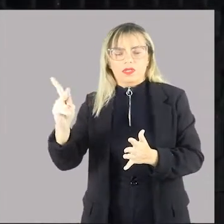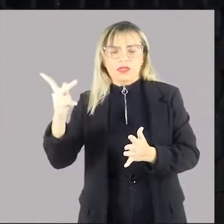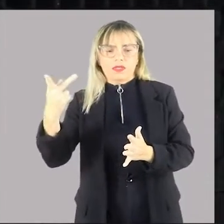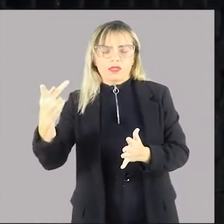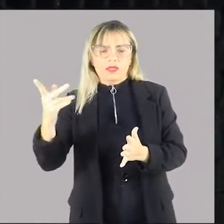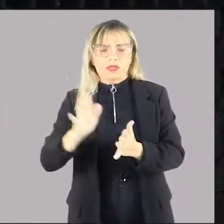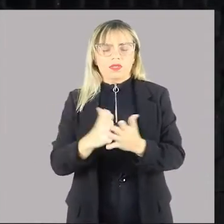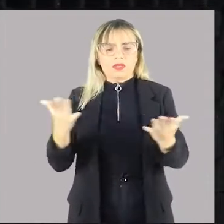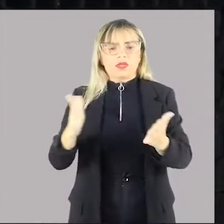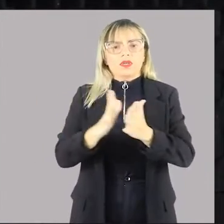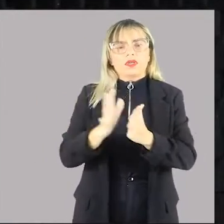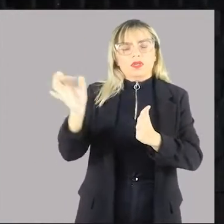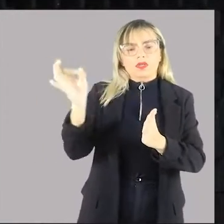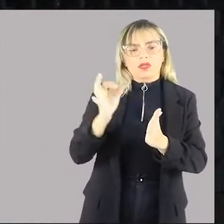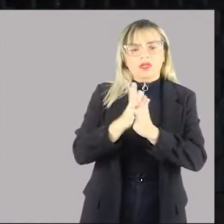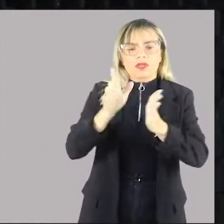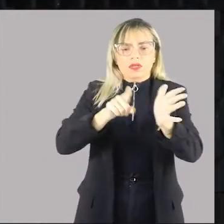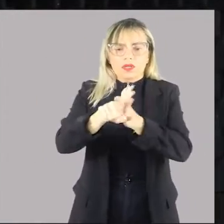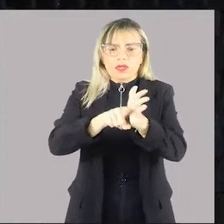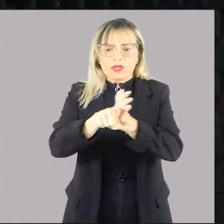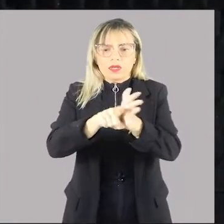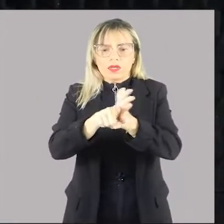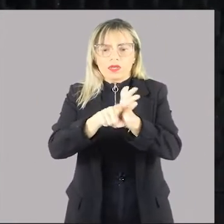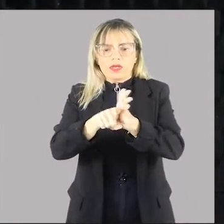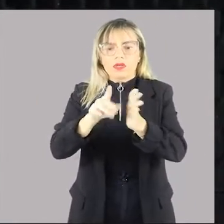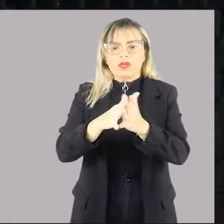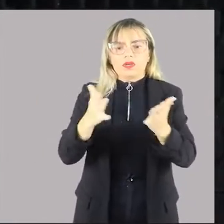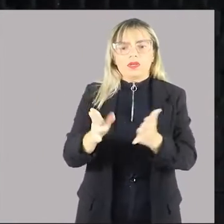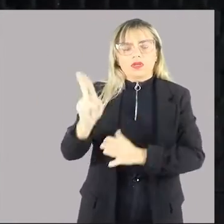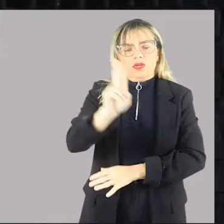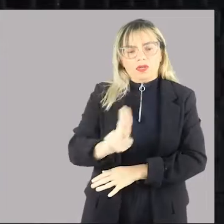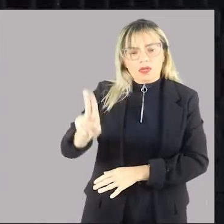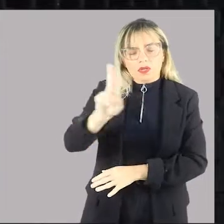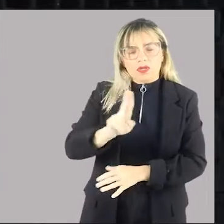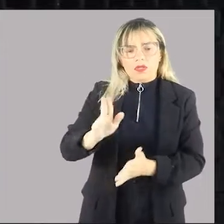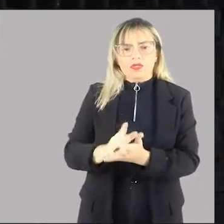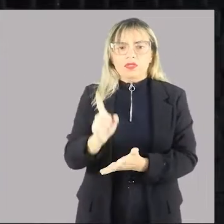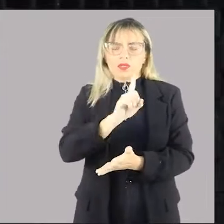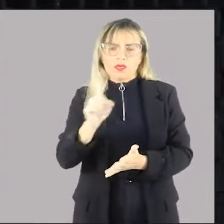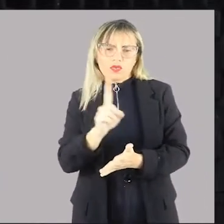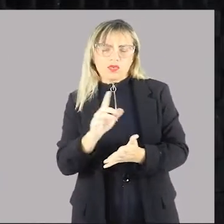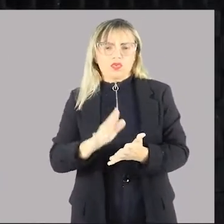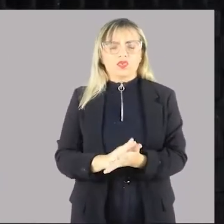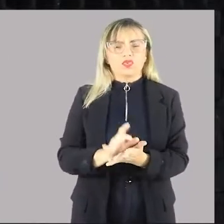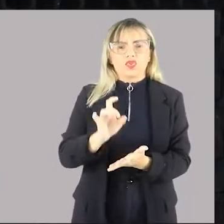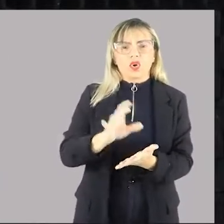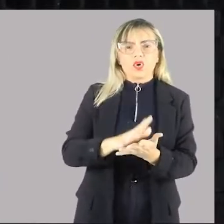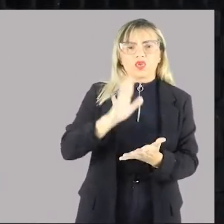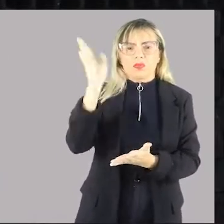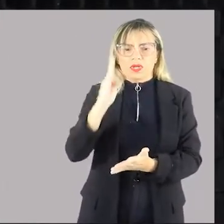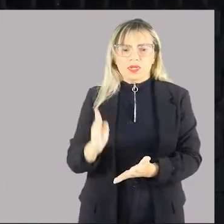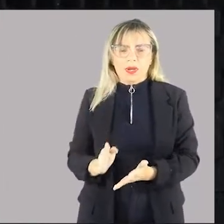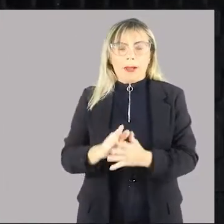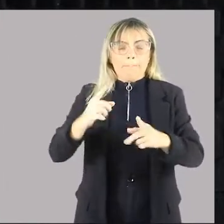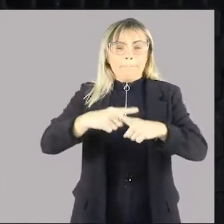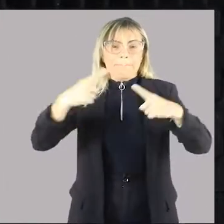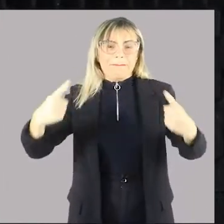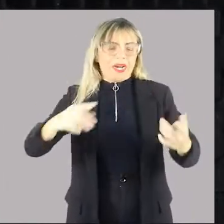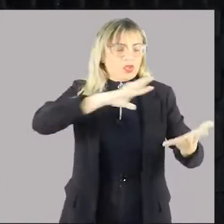Então, esse é um critério que se utiliza, não só no Brasil, mas a nível mundial, para